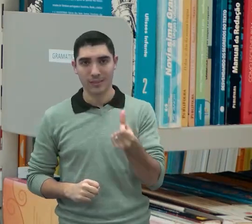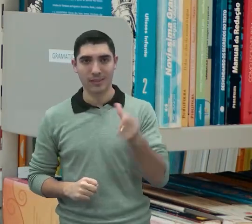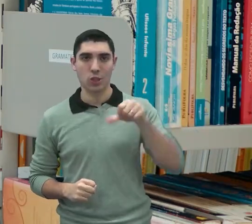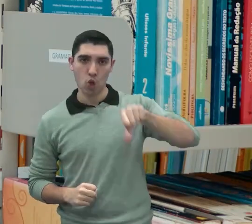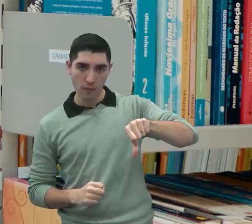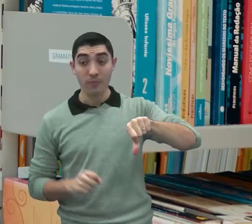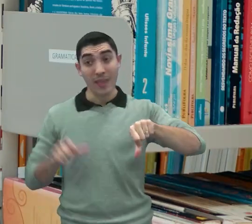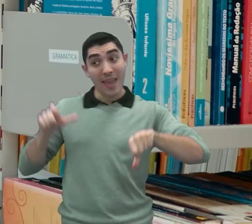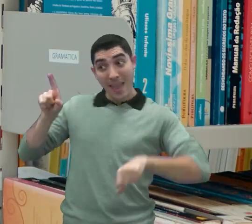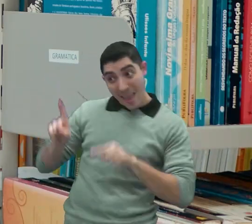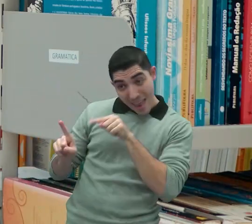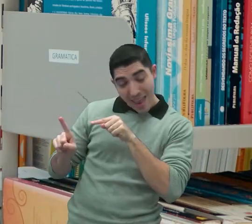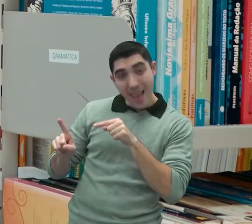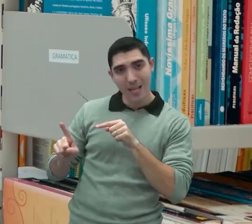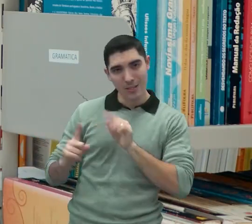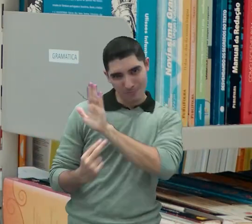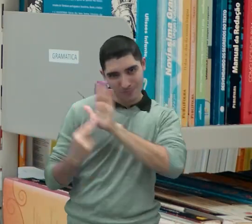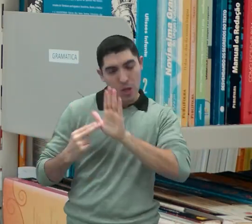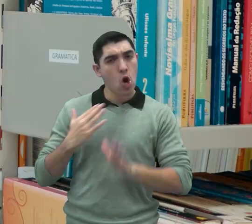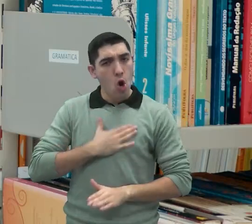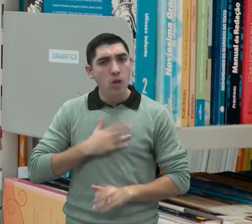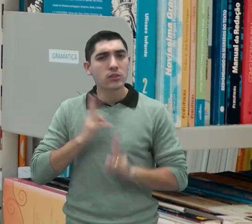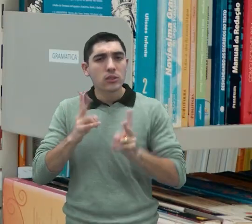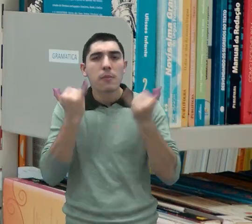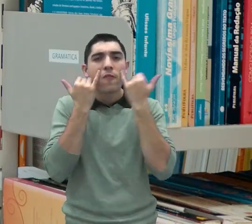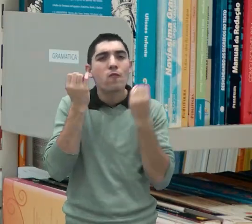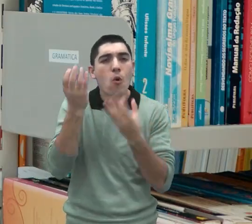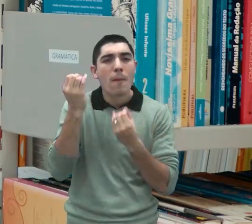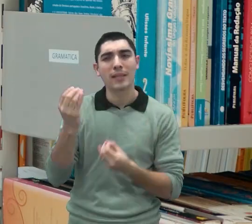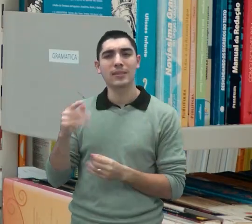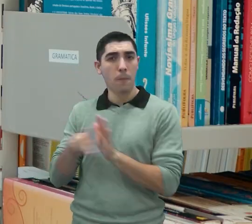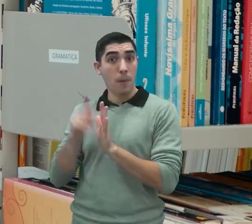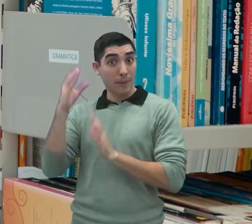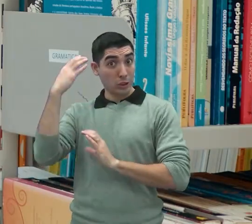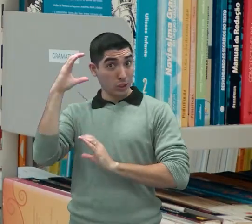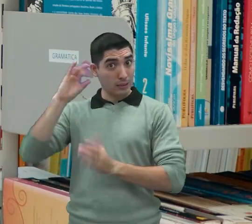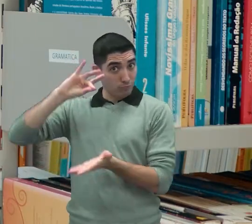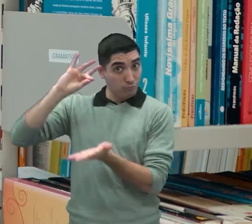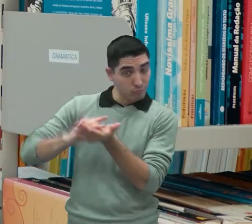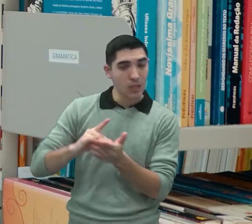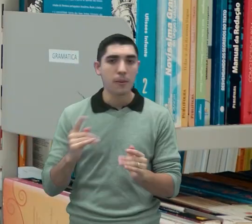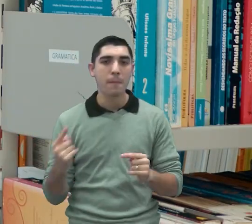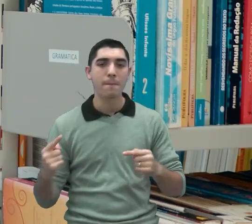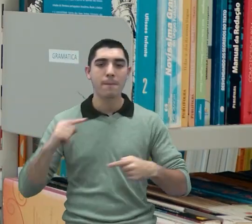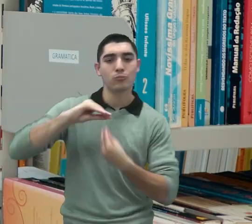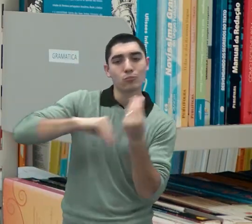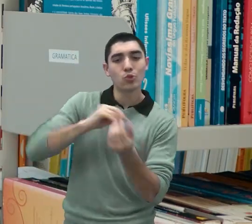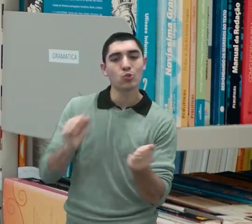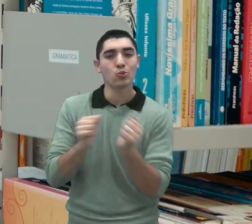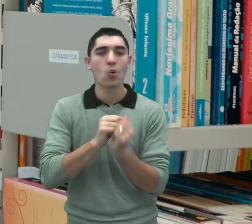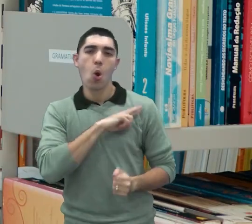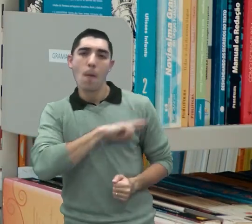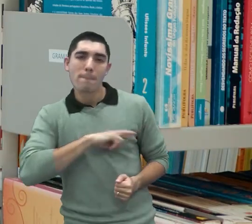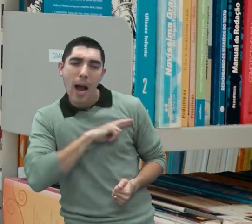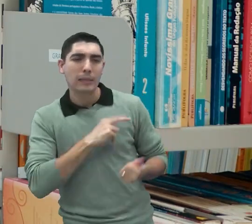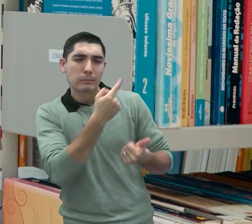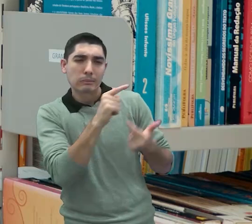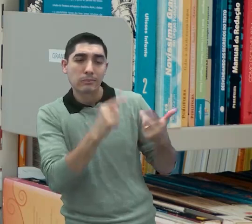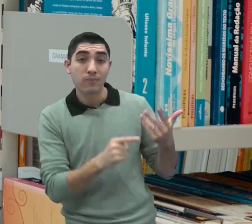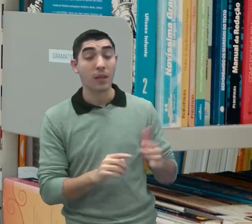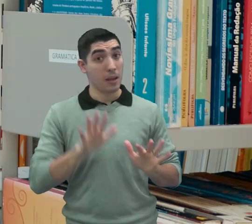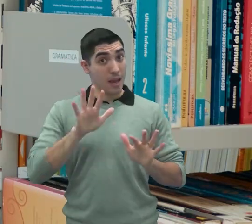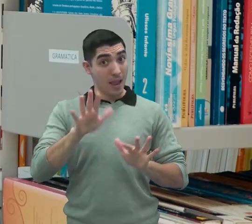1869. Ele gostava muito de misturar informações científicas com o romance, a história que ele estava contando em si. Por isso, os